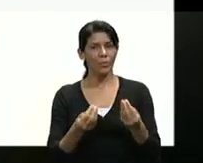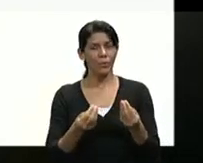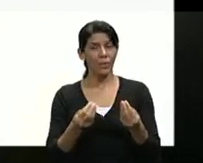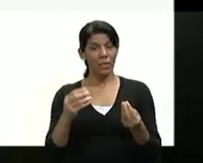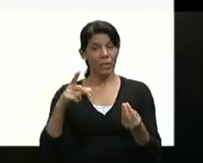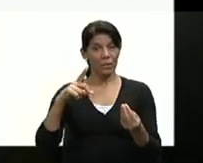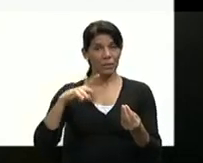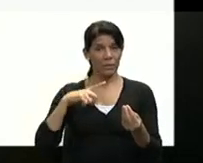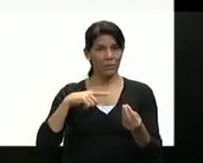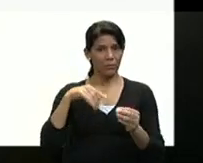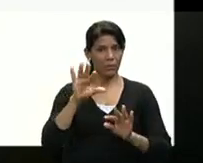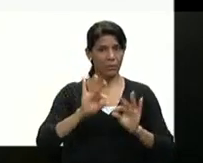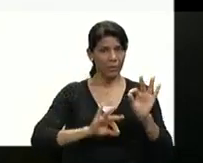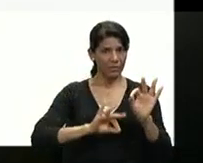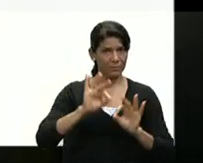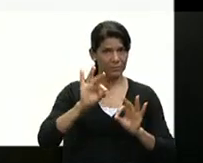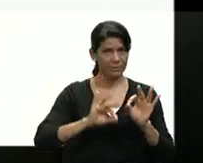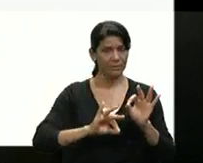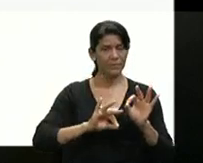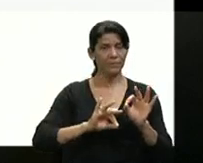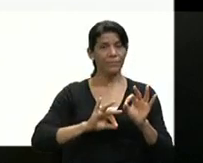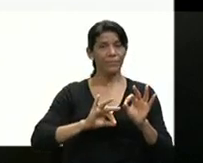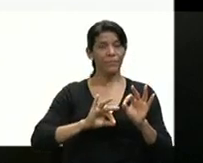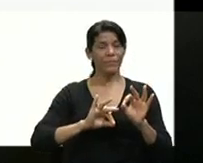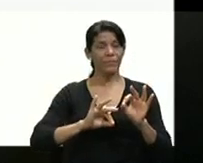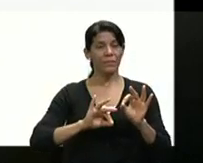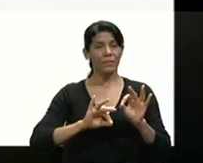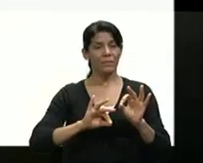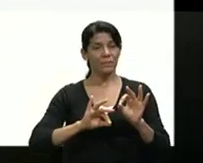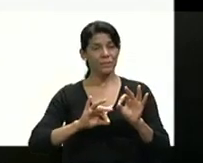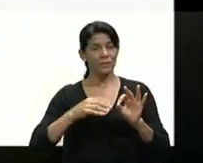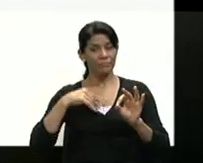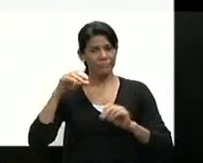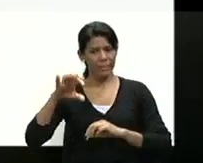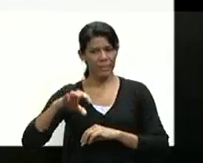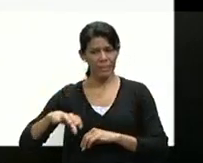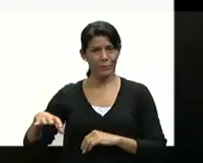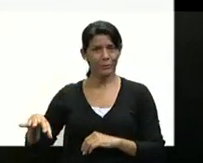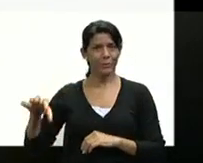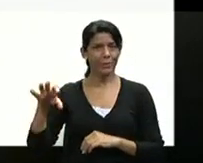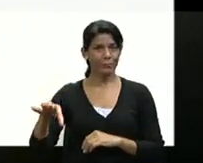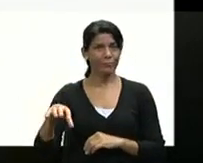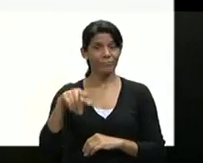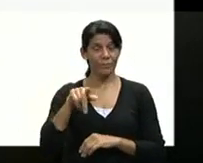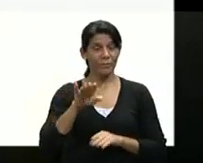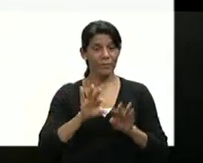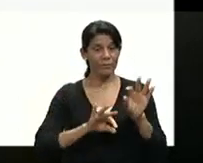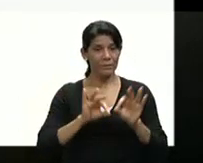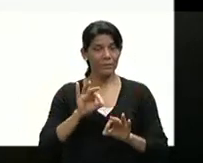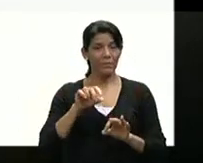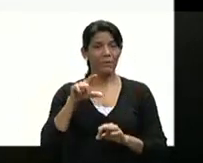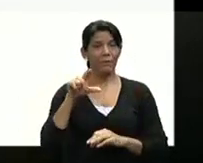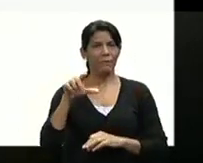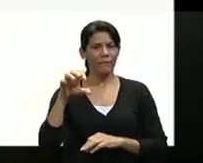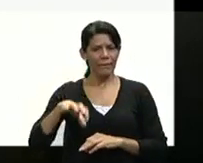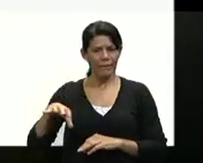haja uma organização de forma regionalizada. Essa organização de